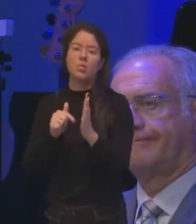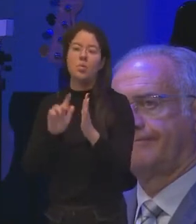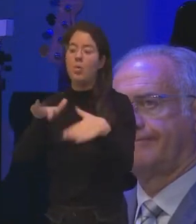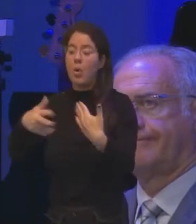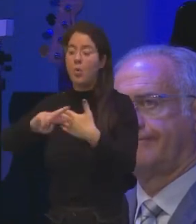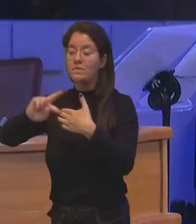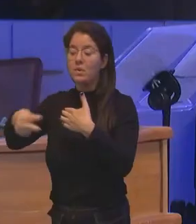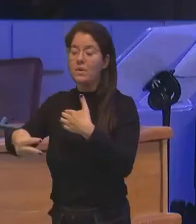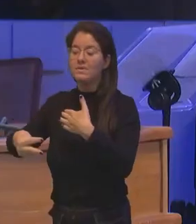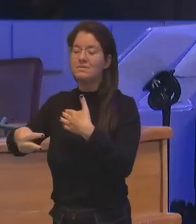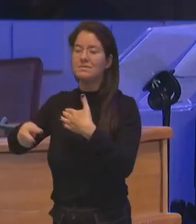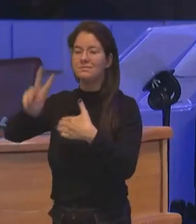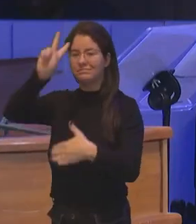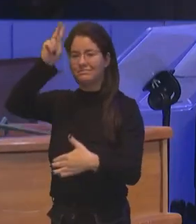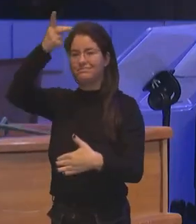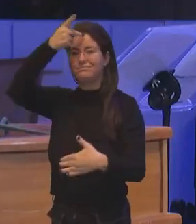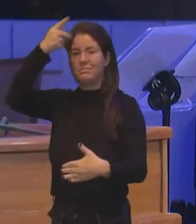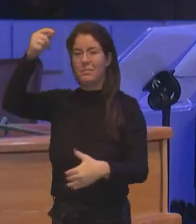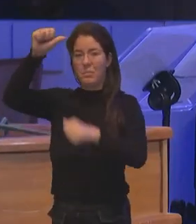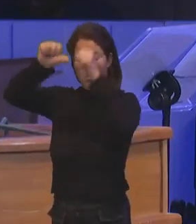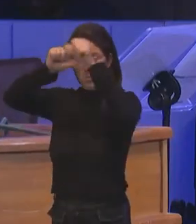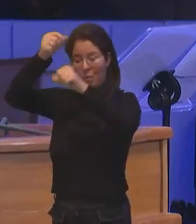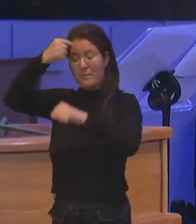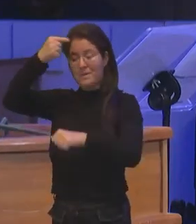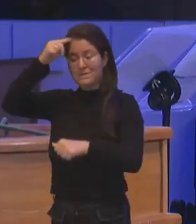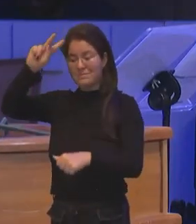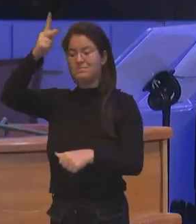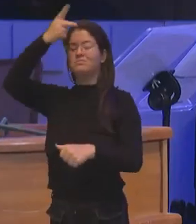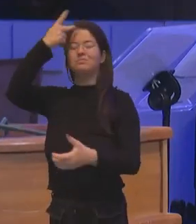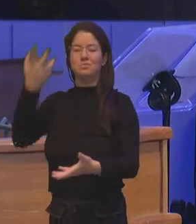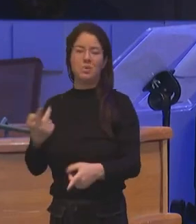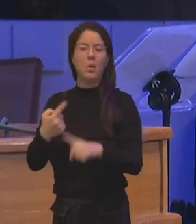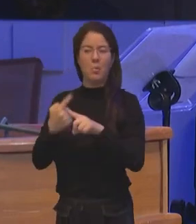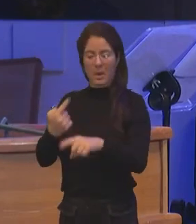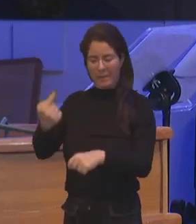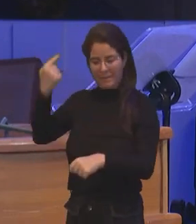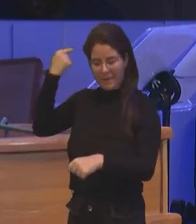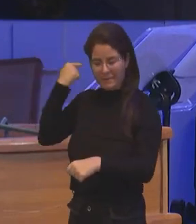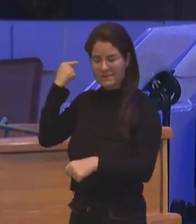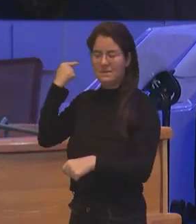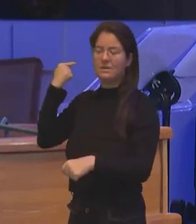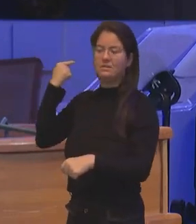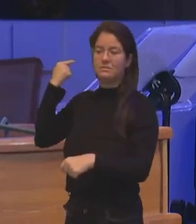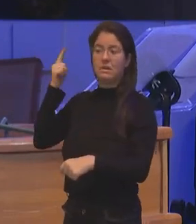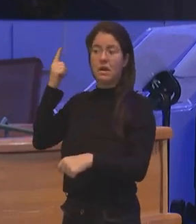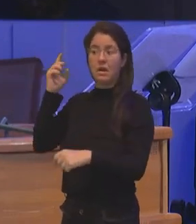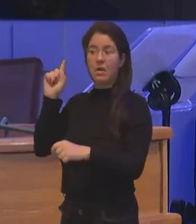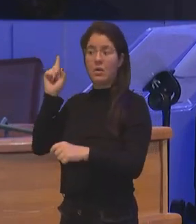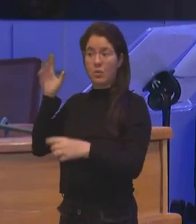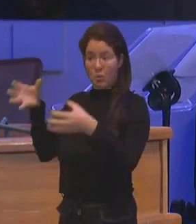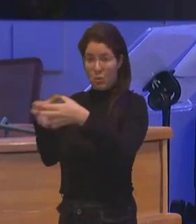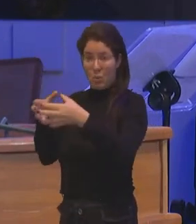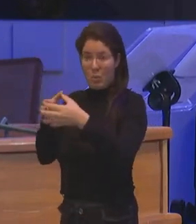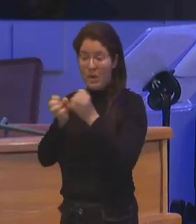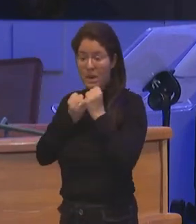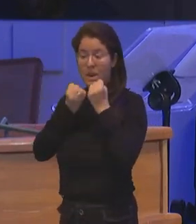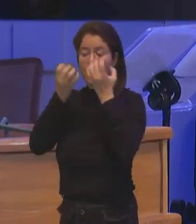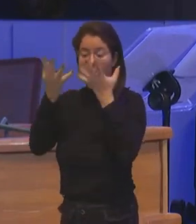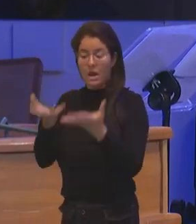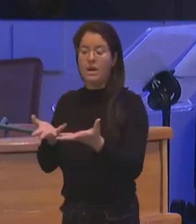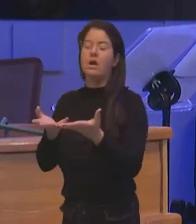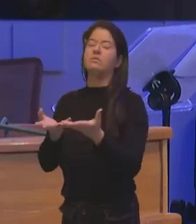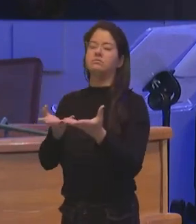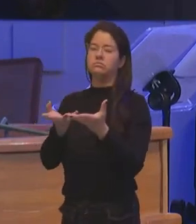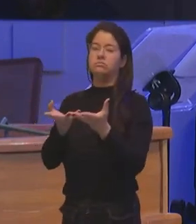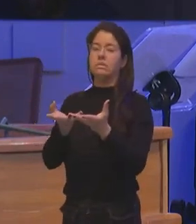pensamento. Por quê? Porque quando eles estavam declarando a possibilidade